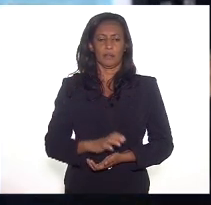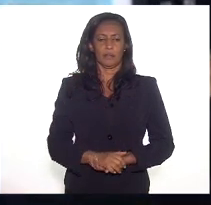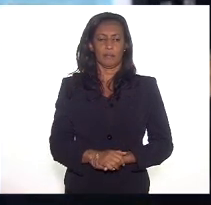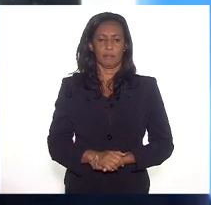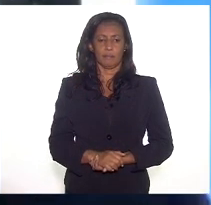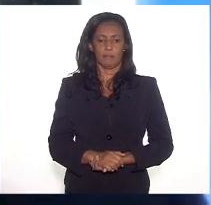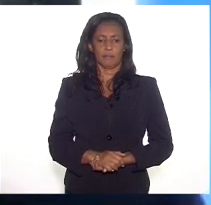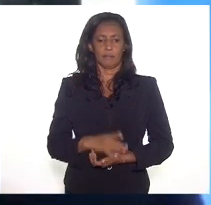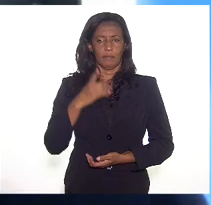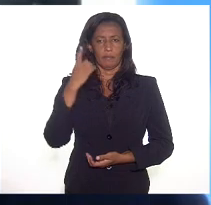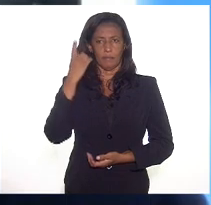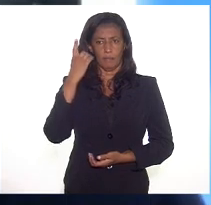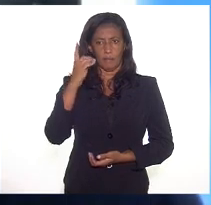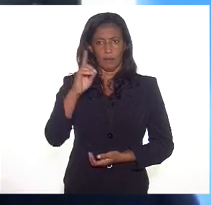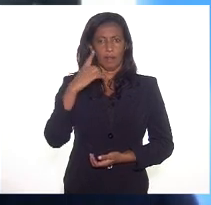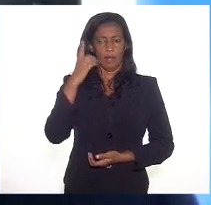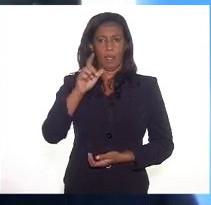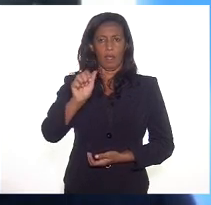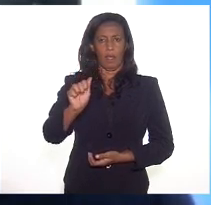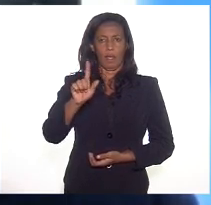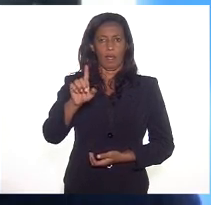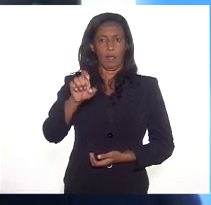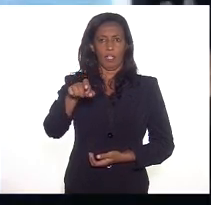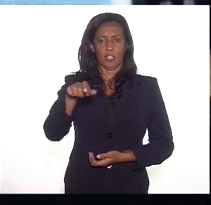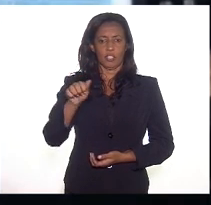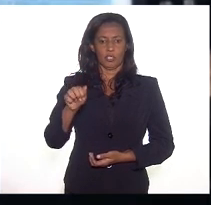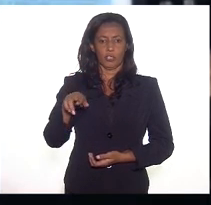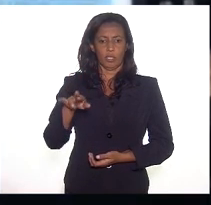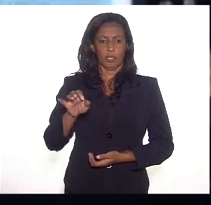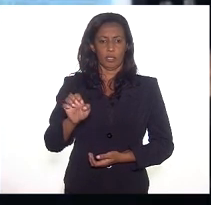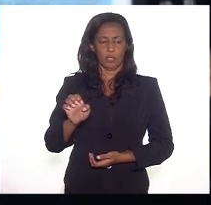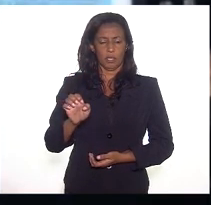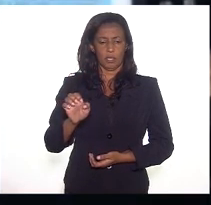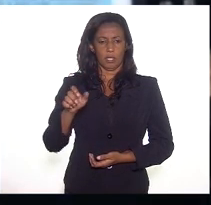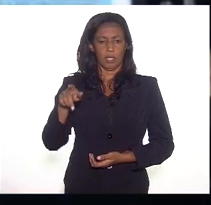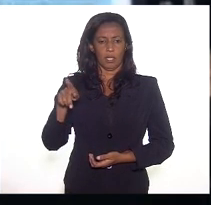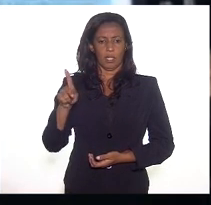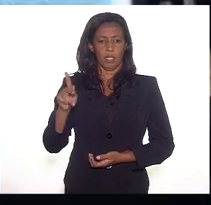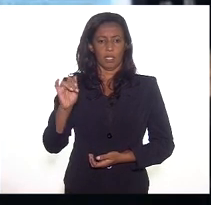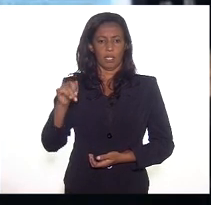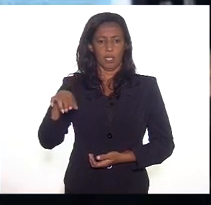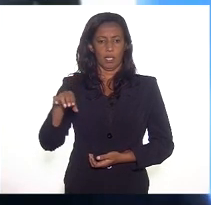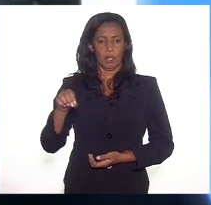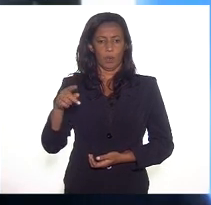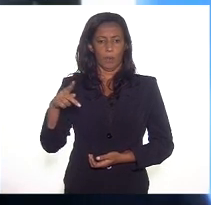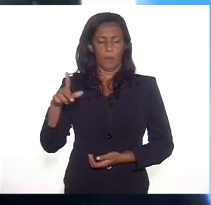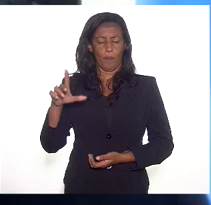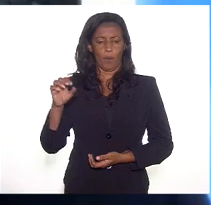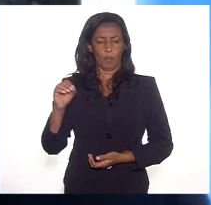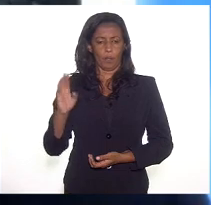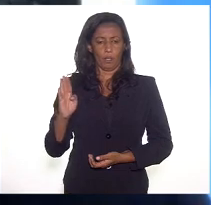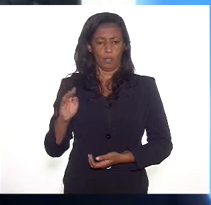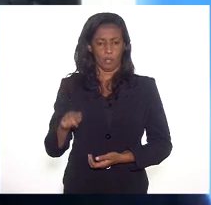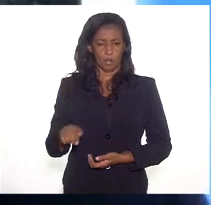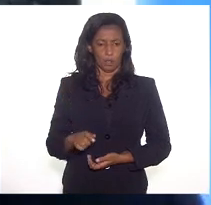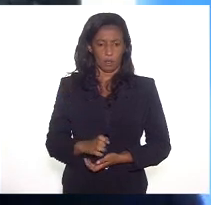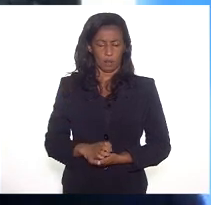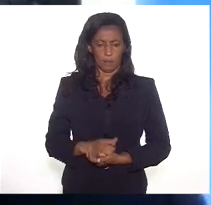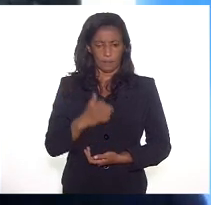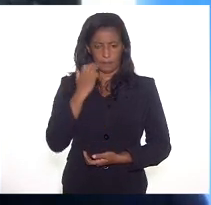Deputado Alexandre Knoploch. Presidente, o destaque é de quem mesmo? Desculpa. É da Renata Souza, do bancado